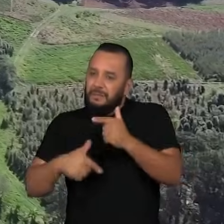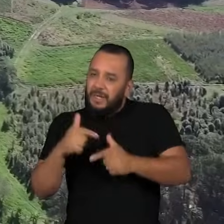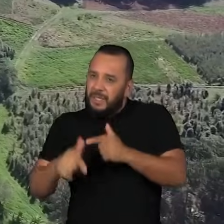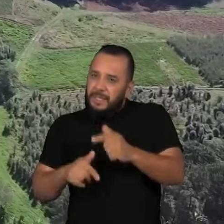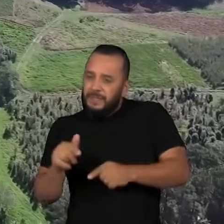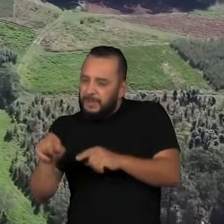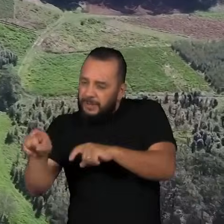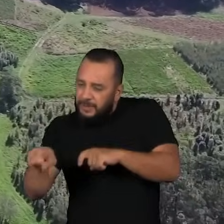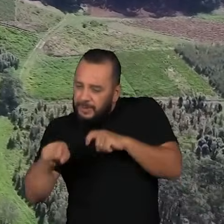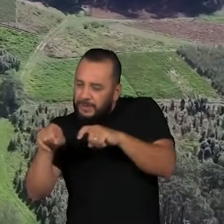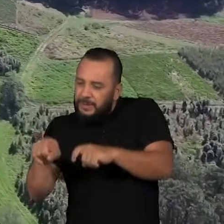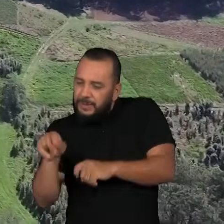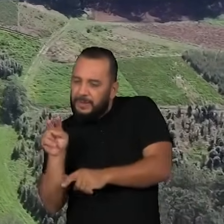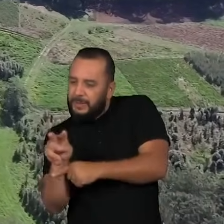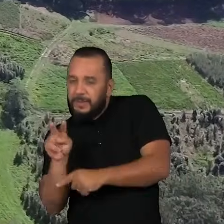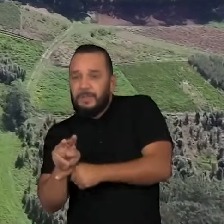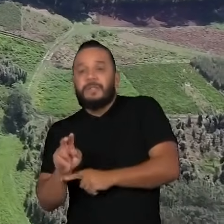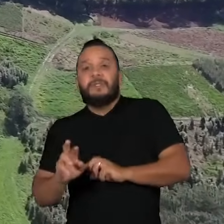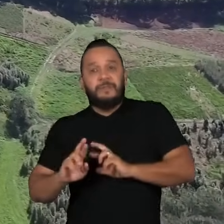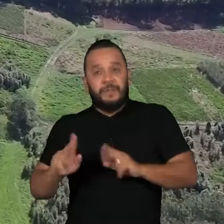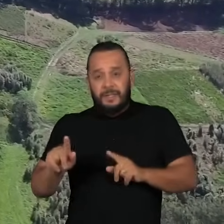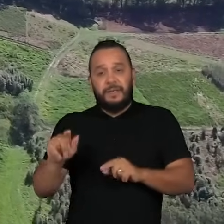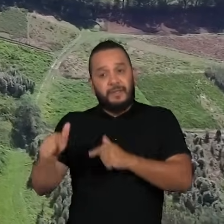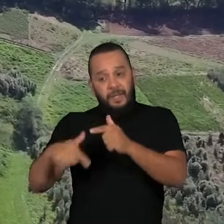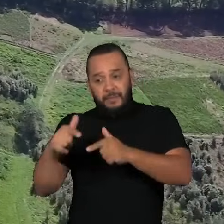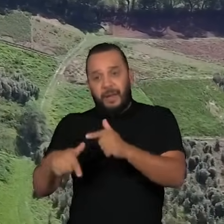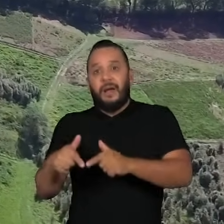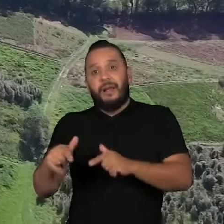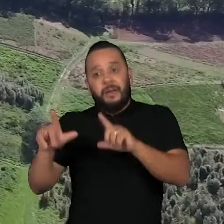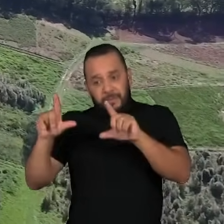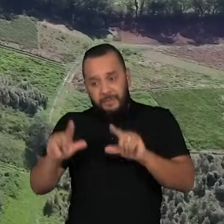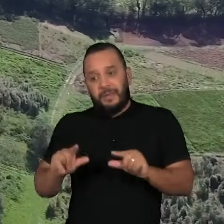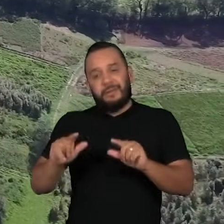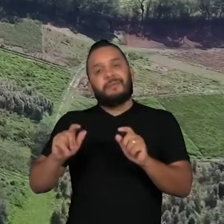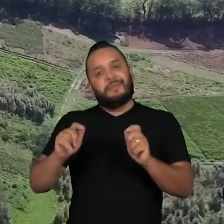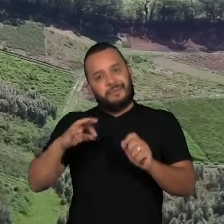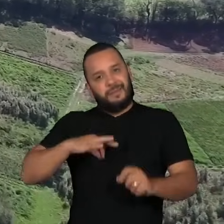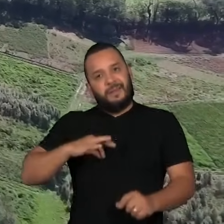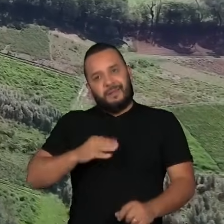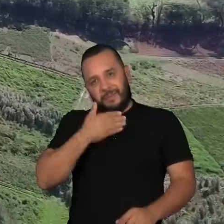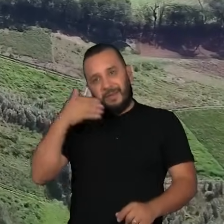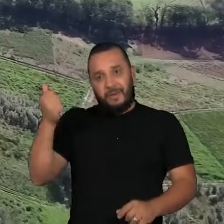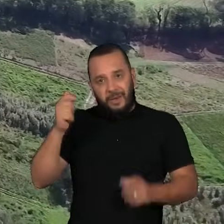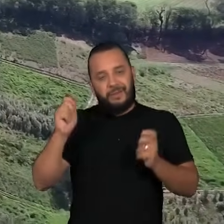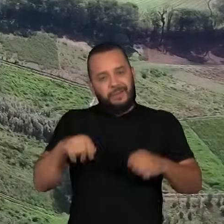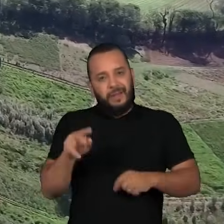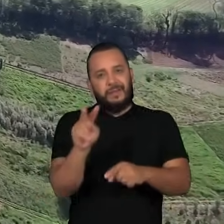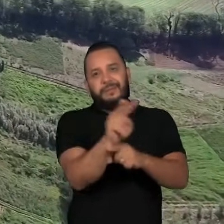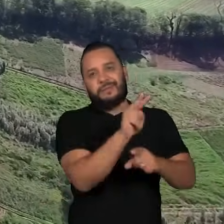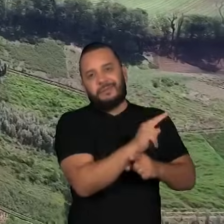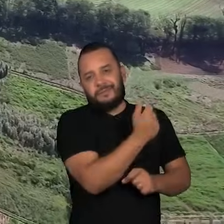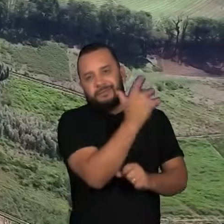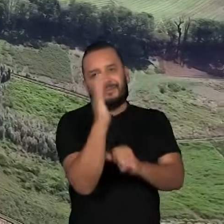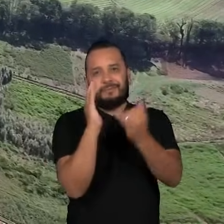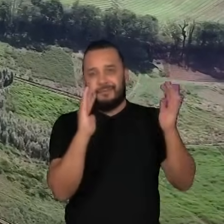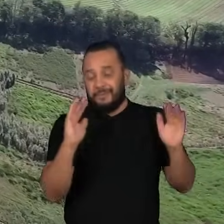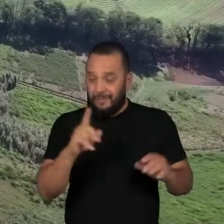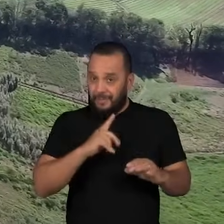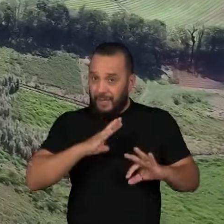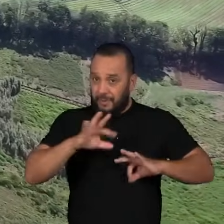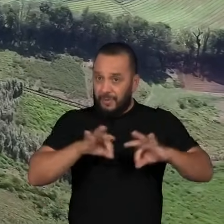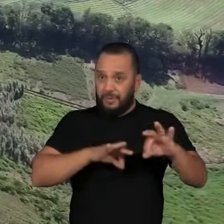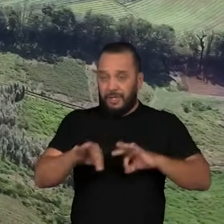ele consegue trabalhar menos e ter uma renda melhor. Ele pode trabalhar preservando. E agora aqui também teve um projeto